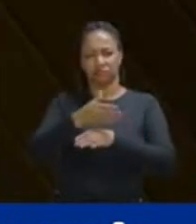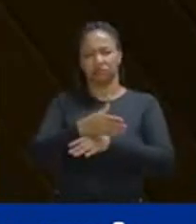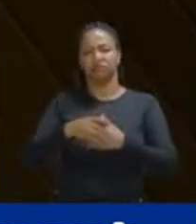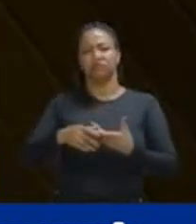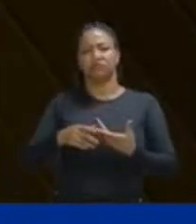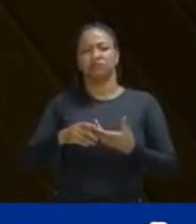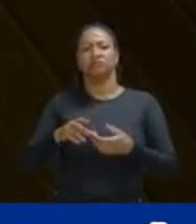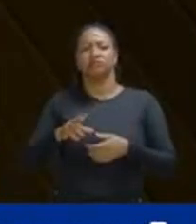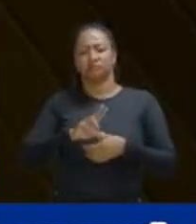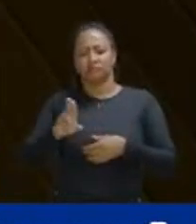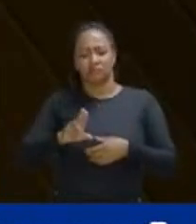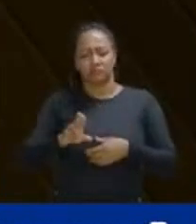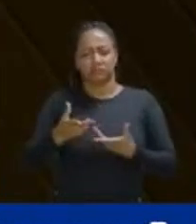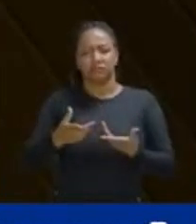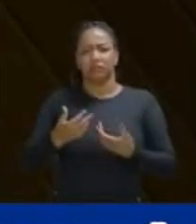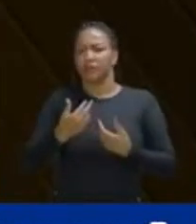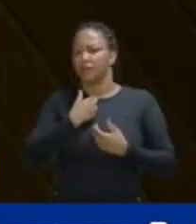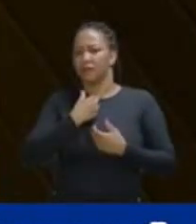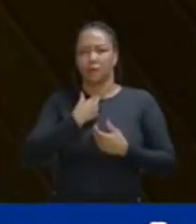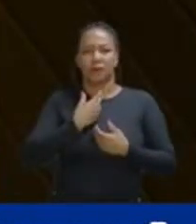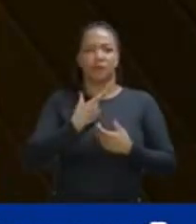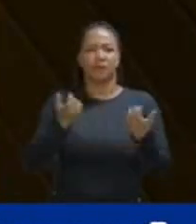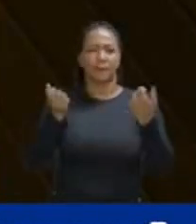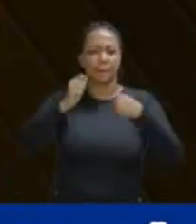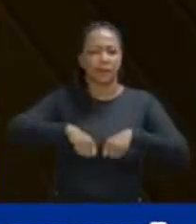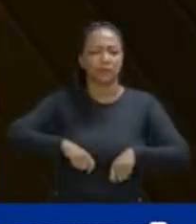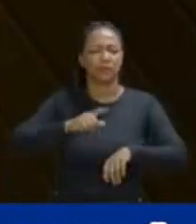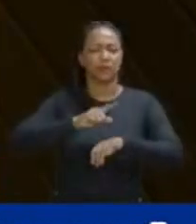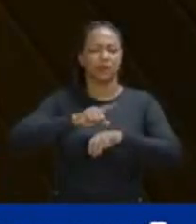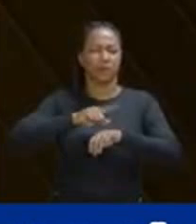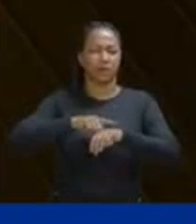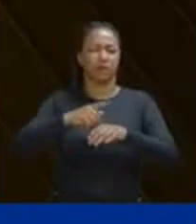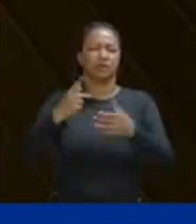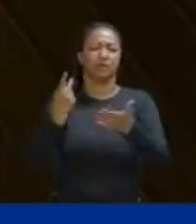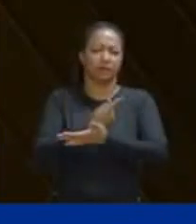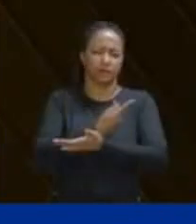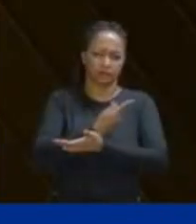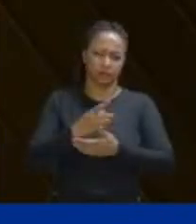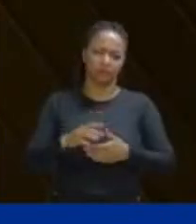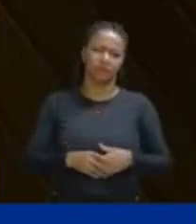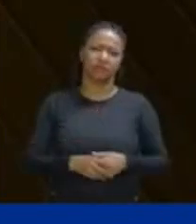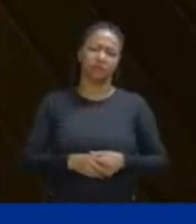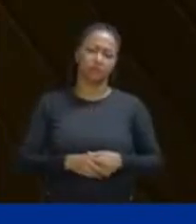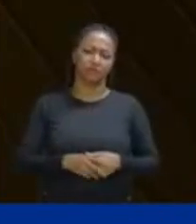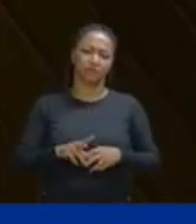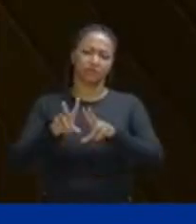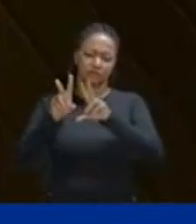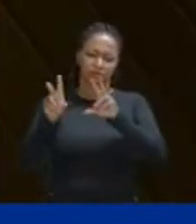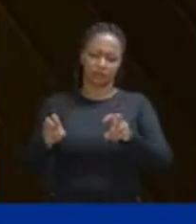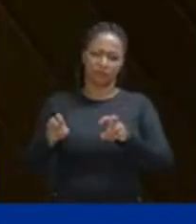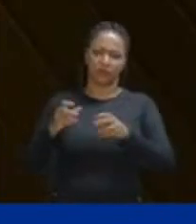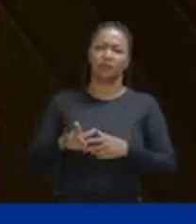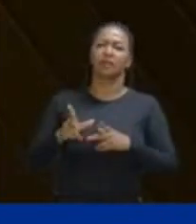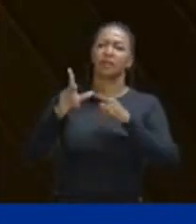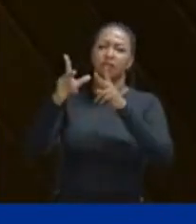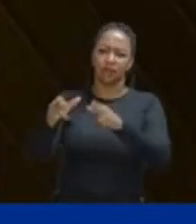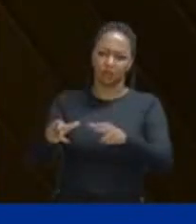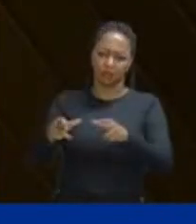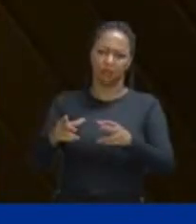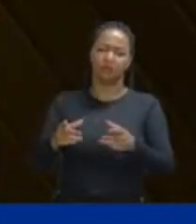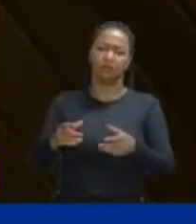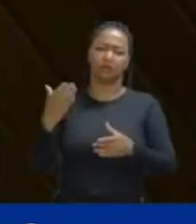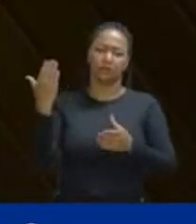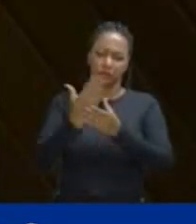eleitor quando não for possível estabelecer o momento em que as filiações ocorreram. Fecho aspas. É exatamente a hipótese dos